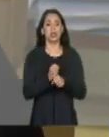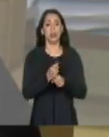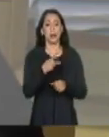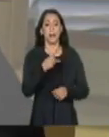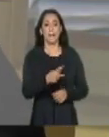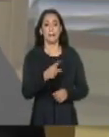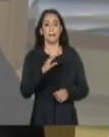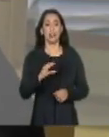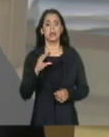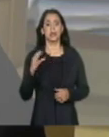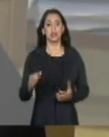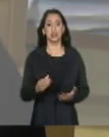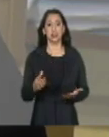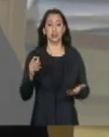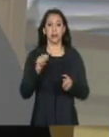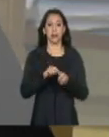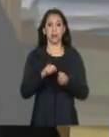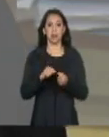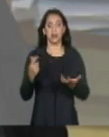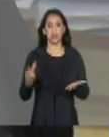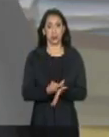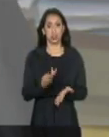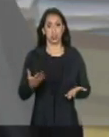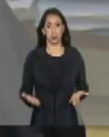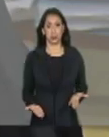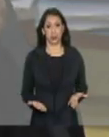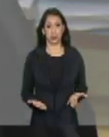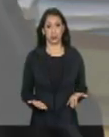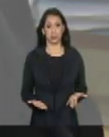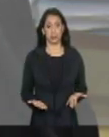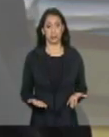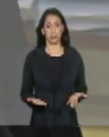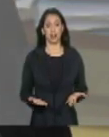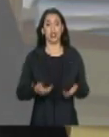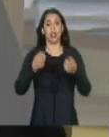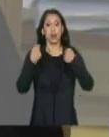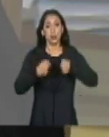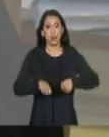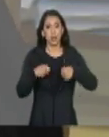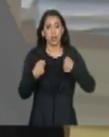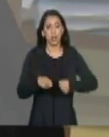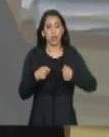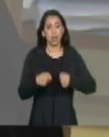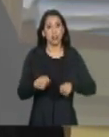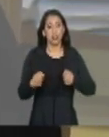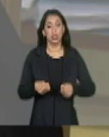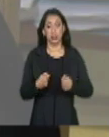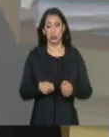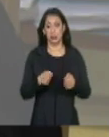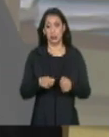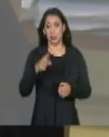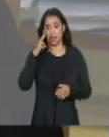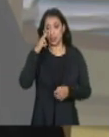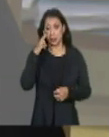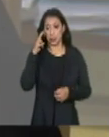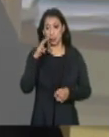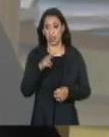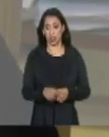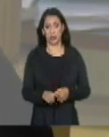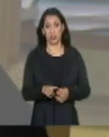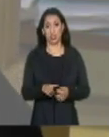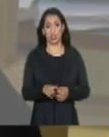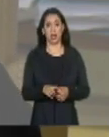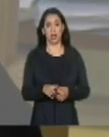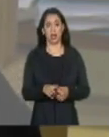isso que se passa a praticar? É isto que precisa... Veja, É preciso olhar isto, esse tipo